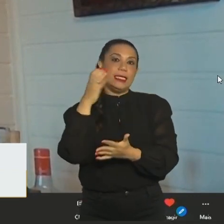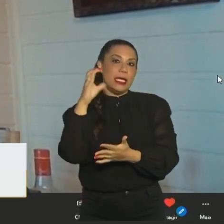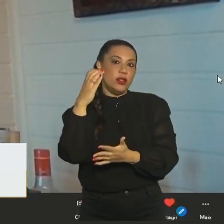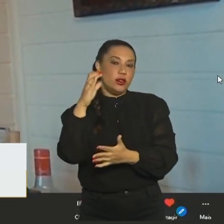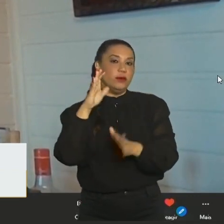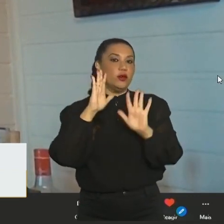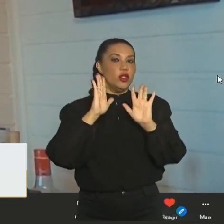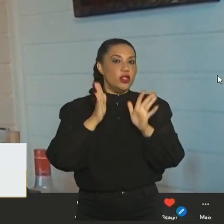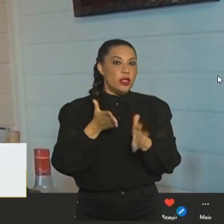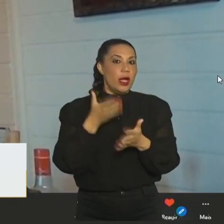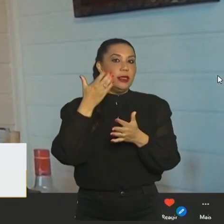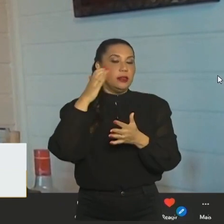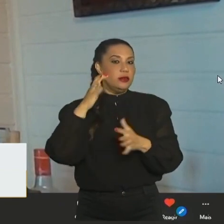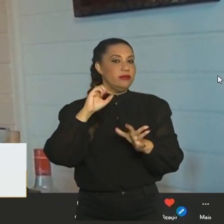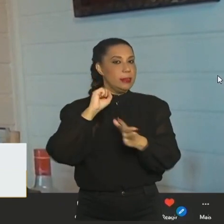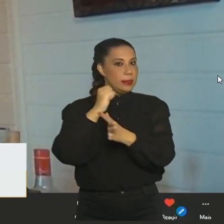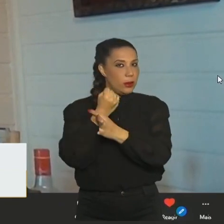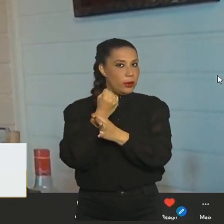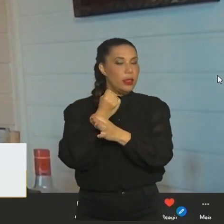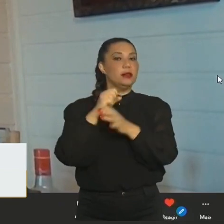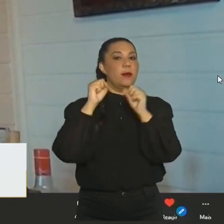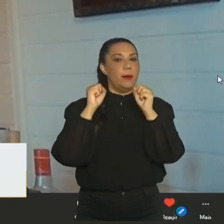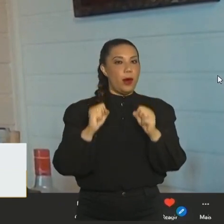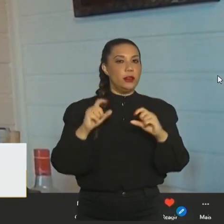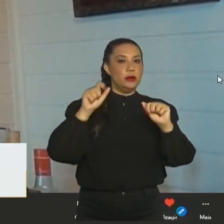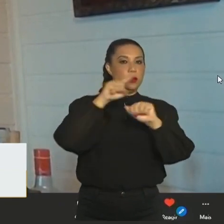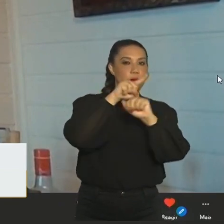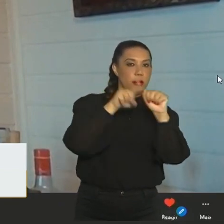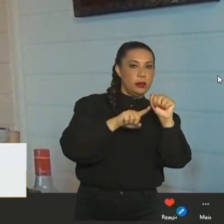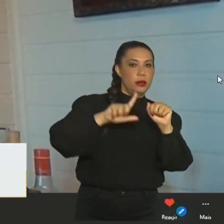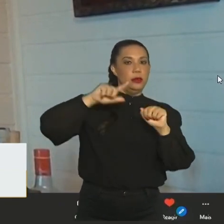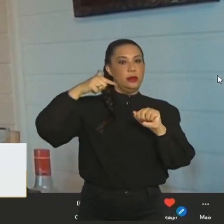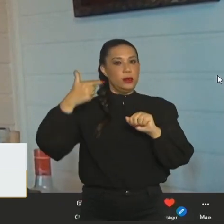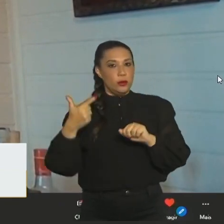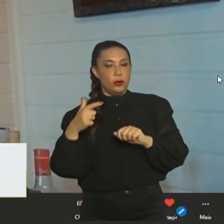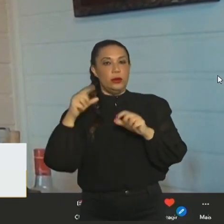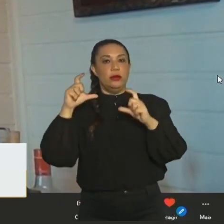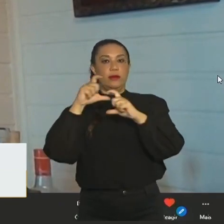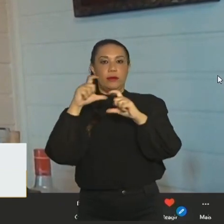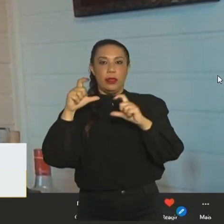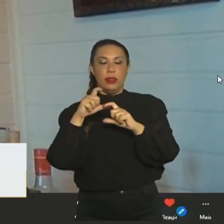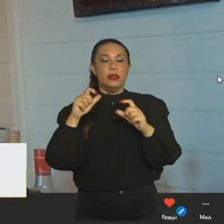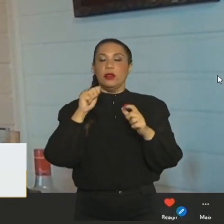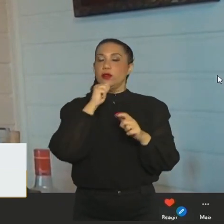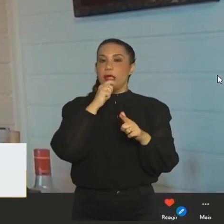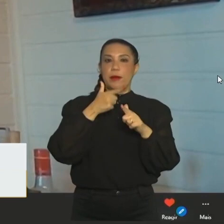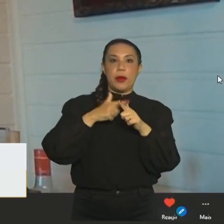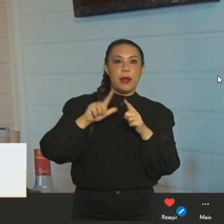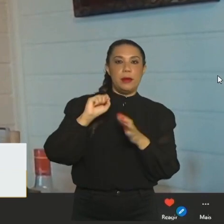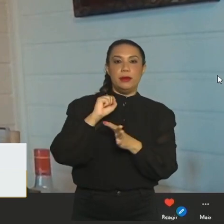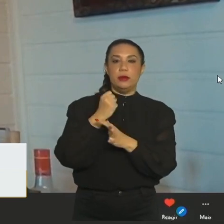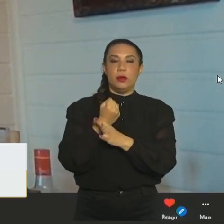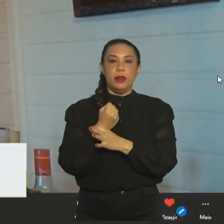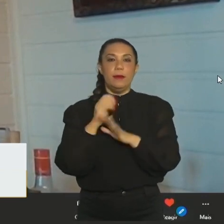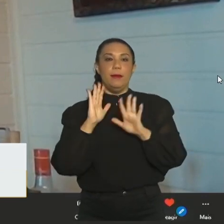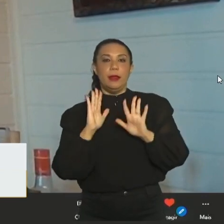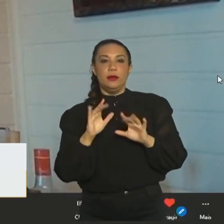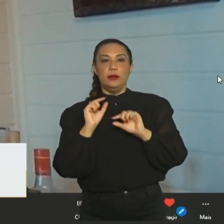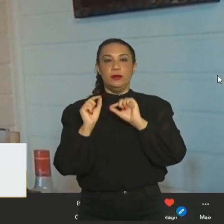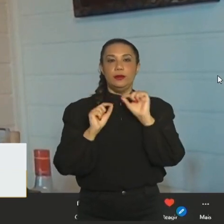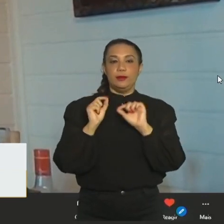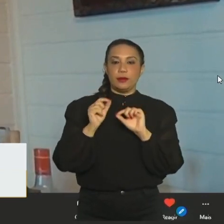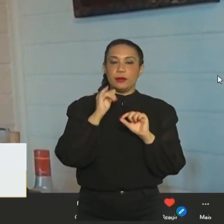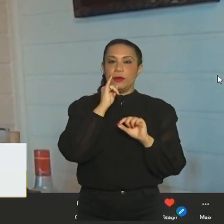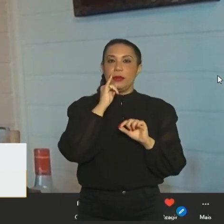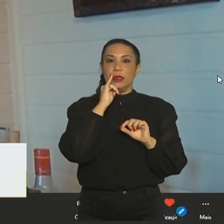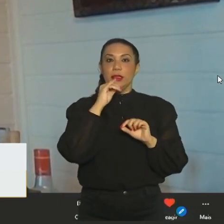essas evidências de eficácia, que aparentemente a gente não tem grandes problemas de segurança, talvez um pouquinho mais